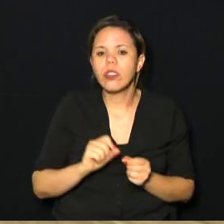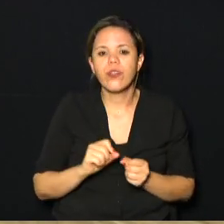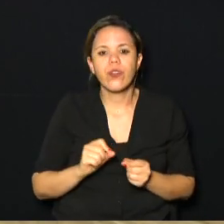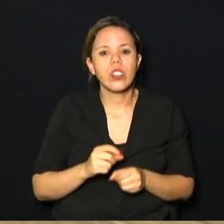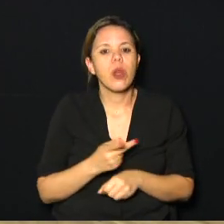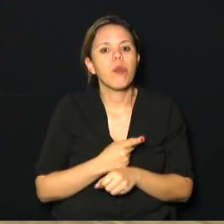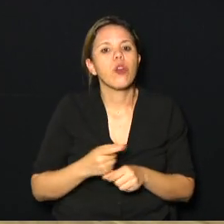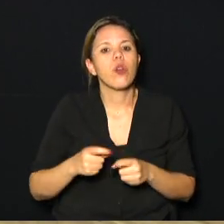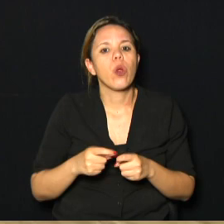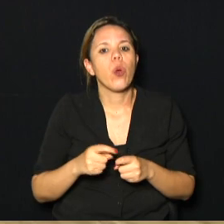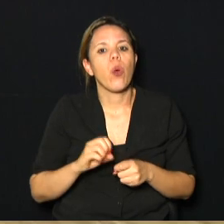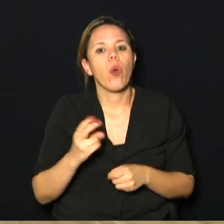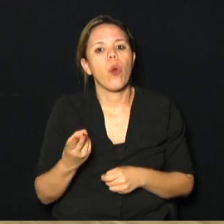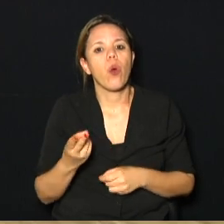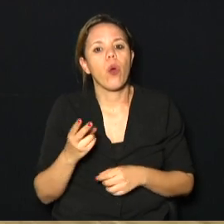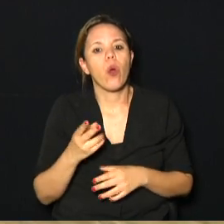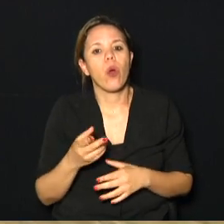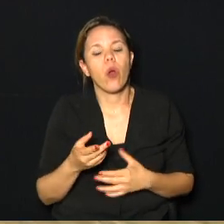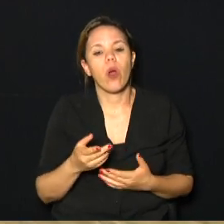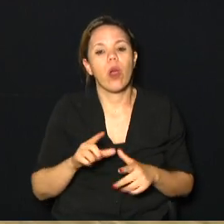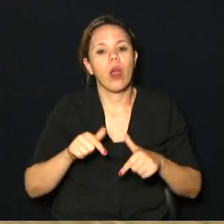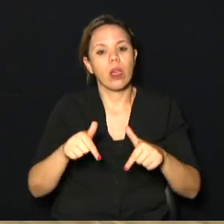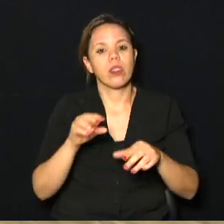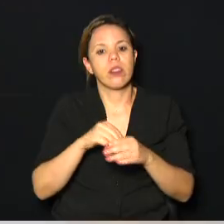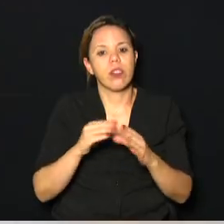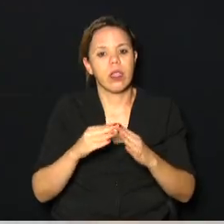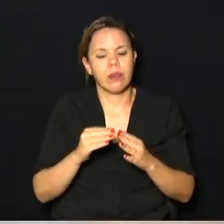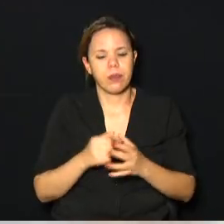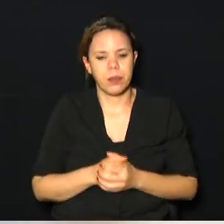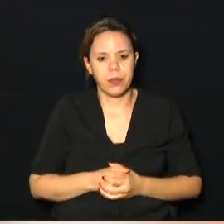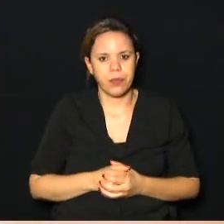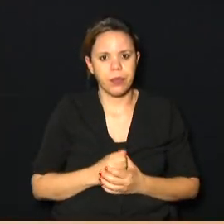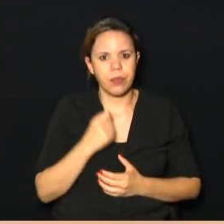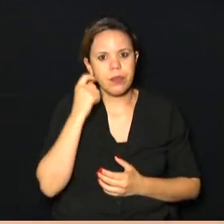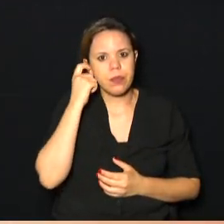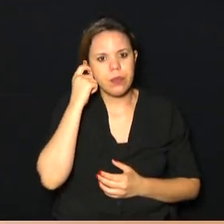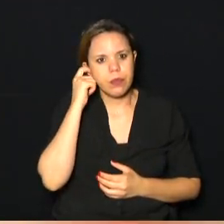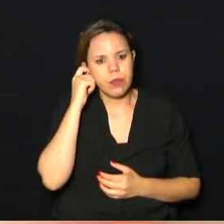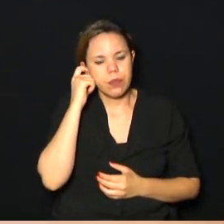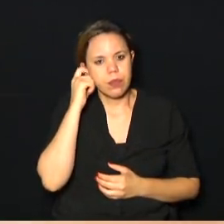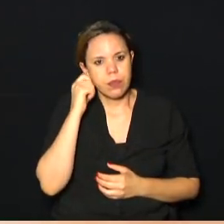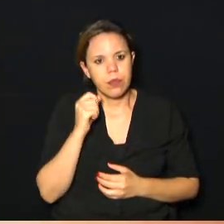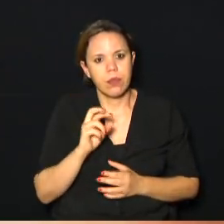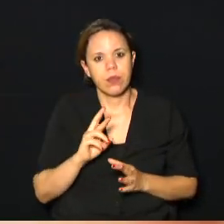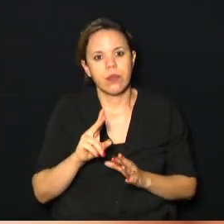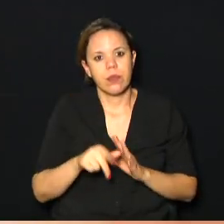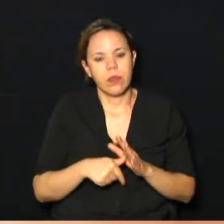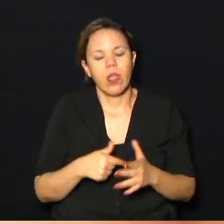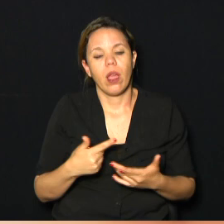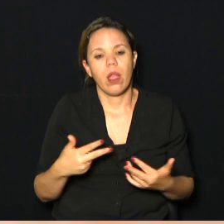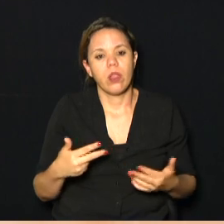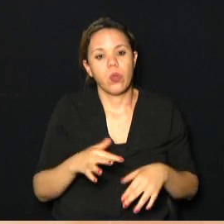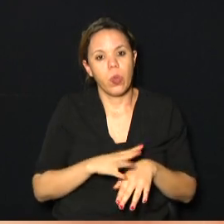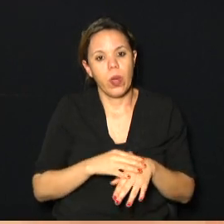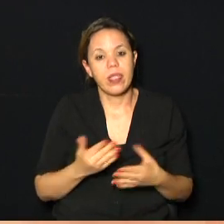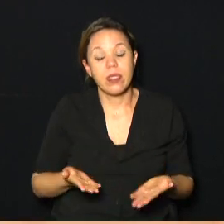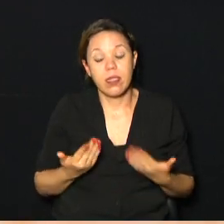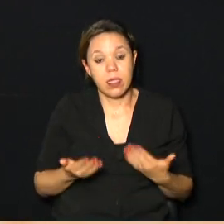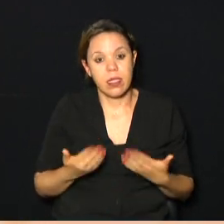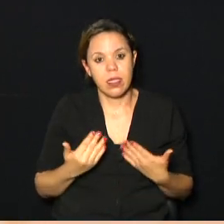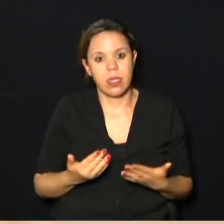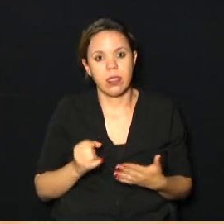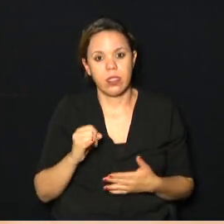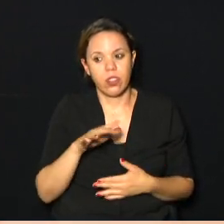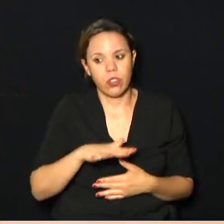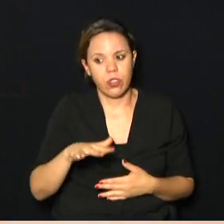Já procurar o médico ou deve tomar alguma medida em casa mesmo? Quadros respiratórios leves, né? Se o